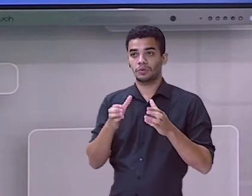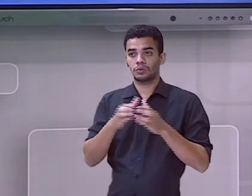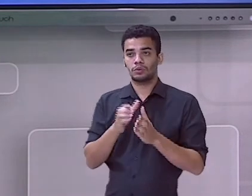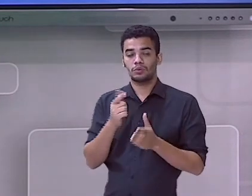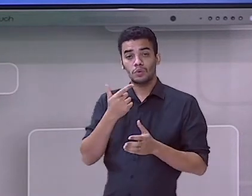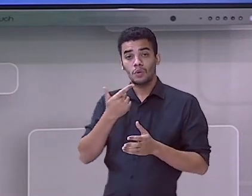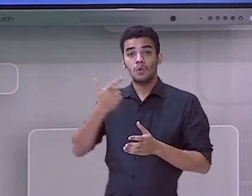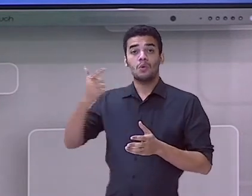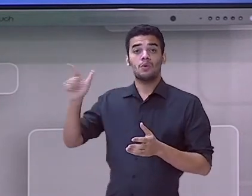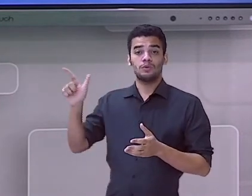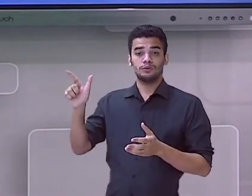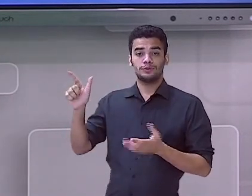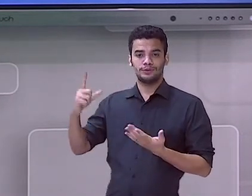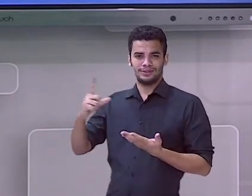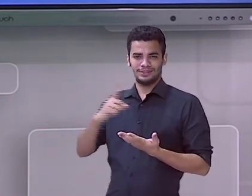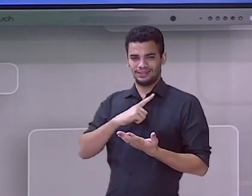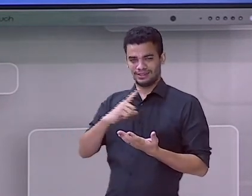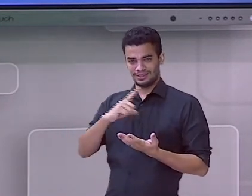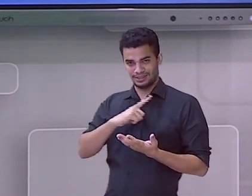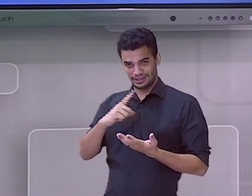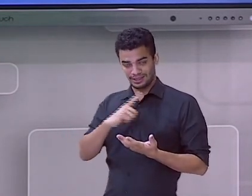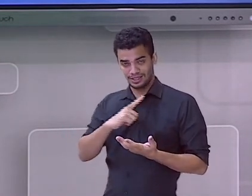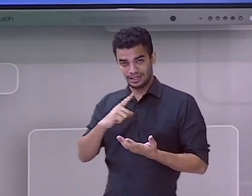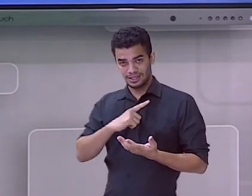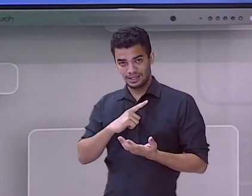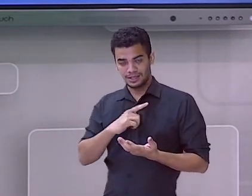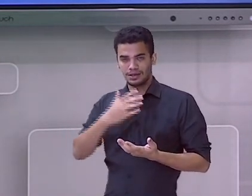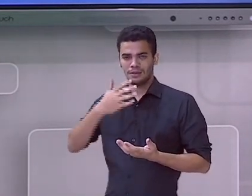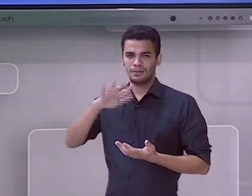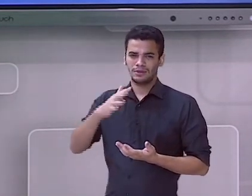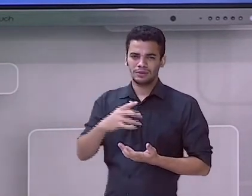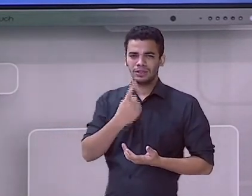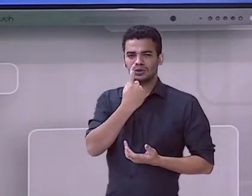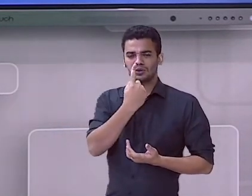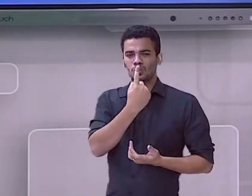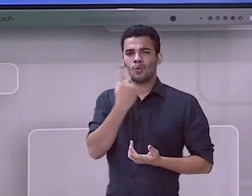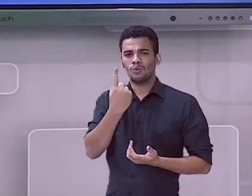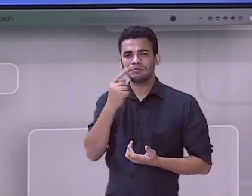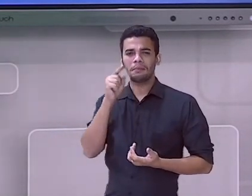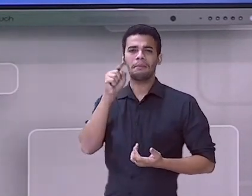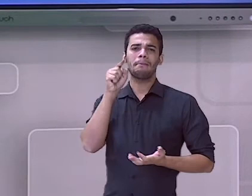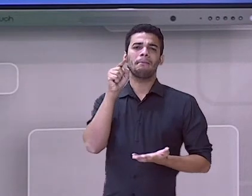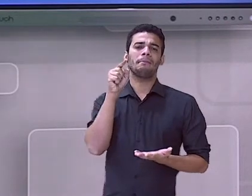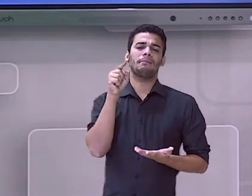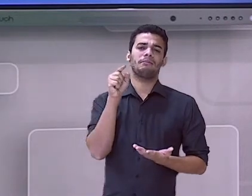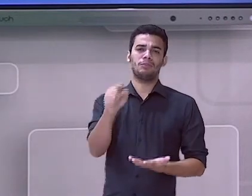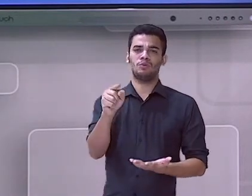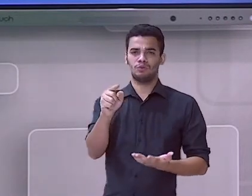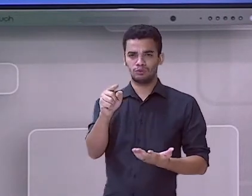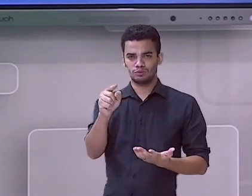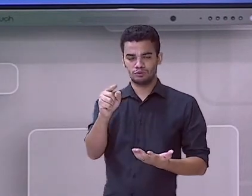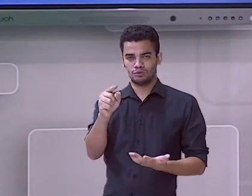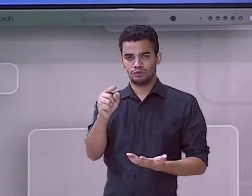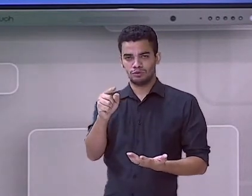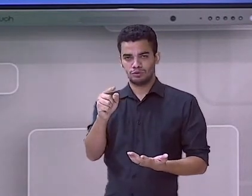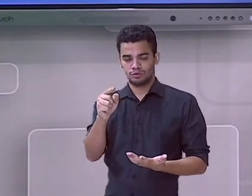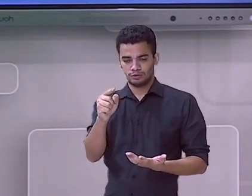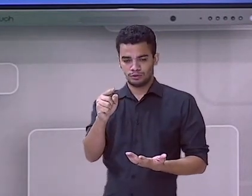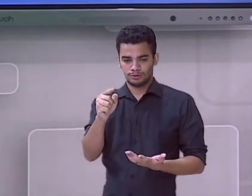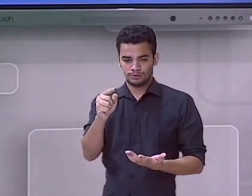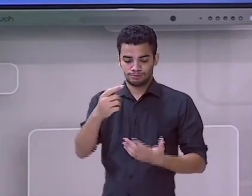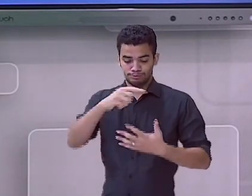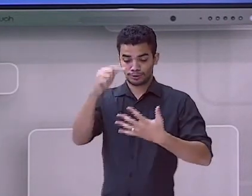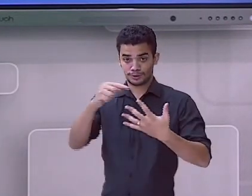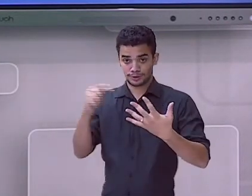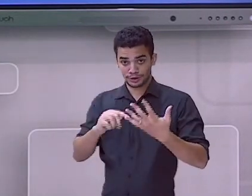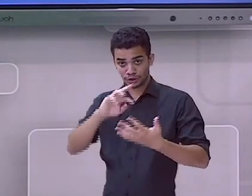hoje 11 mil espécies conhecidas. A maioria tem 2 pares de asas,